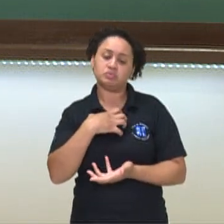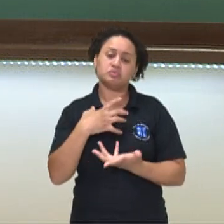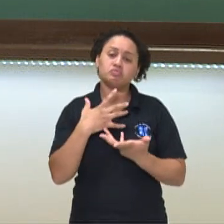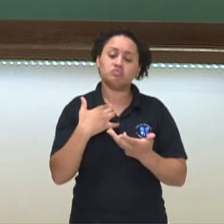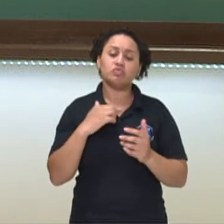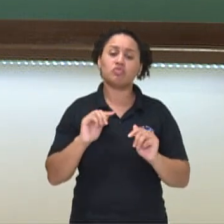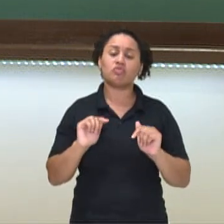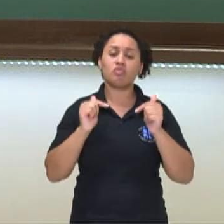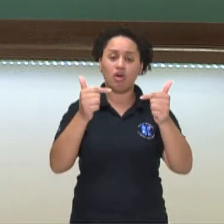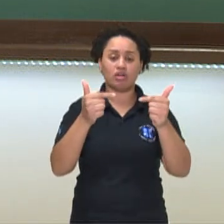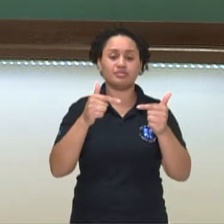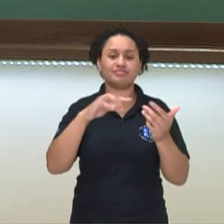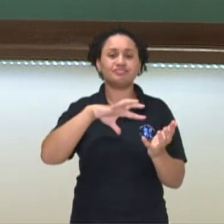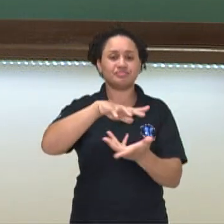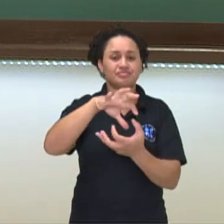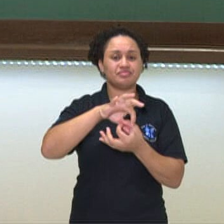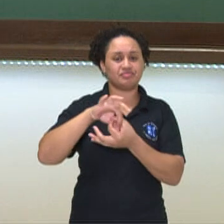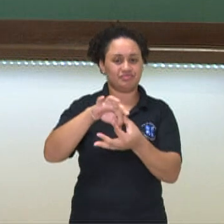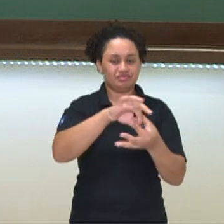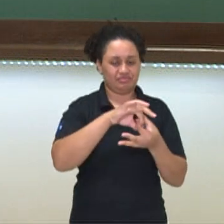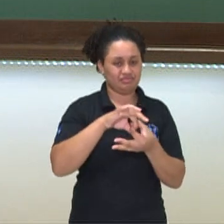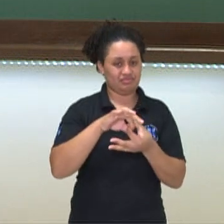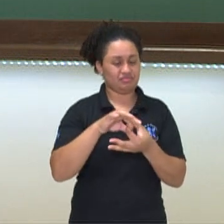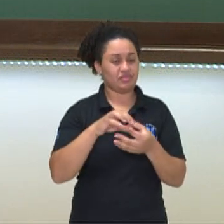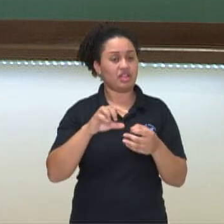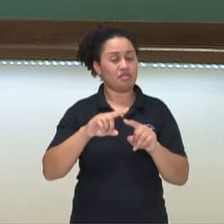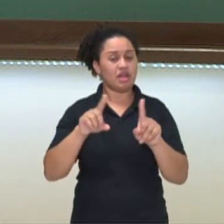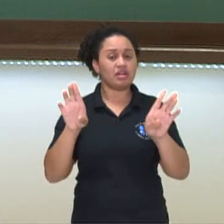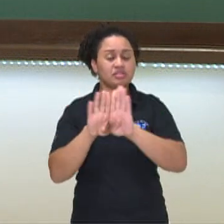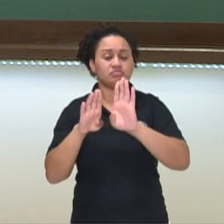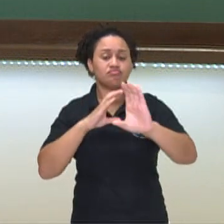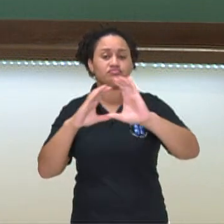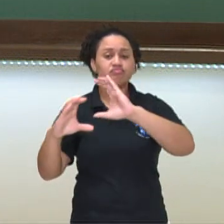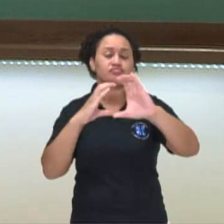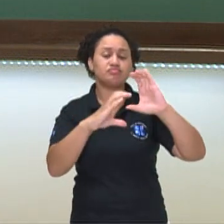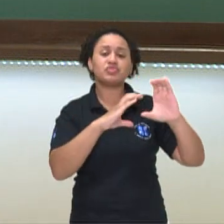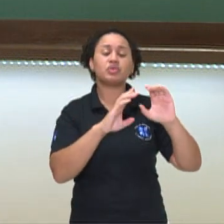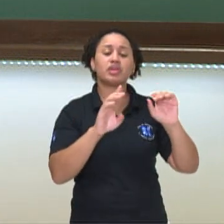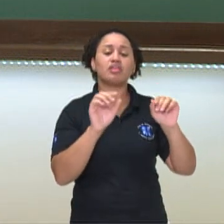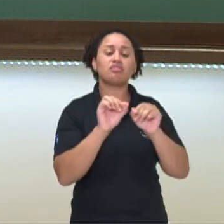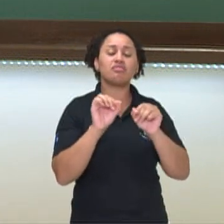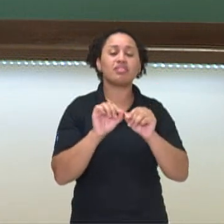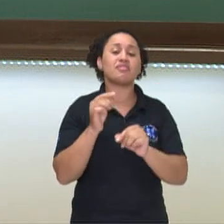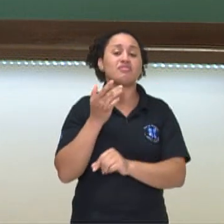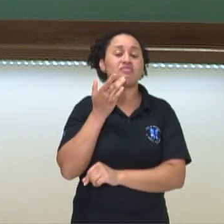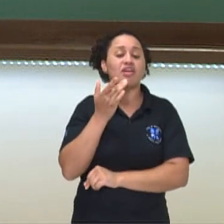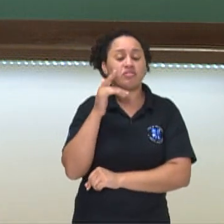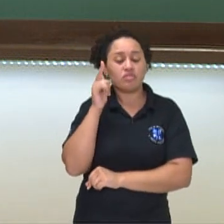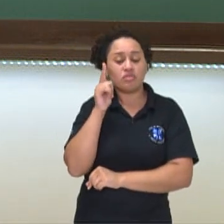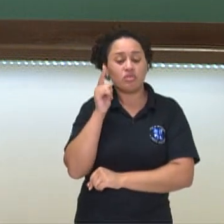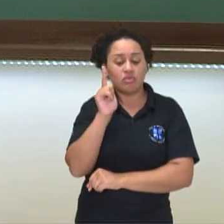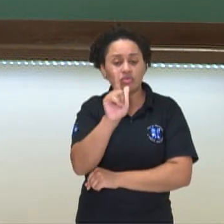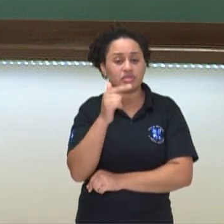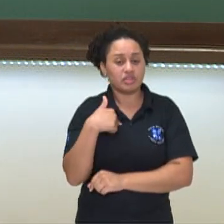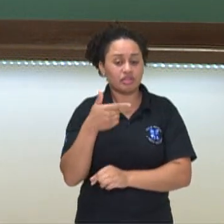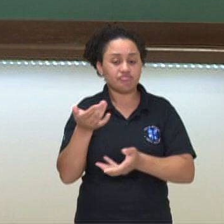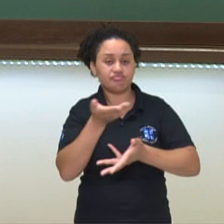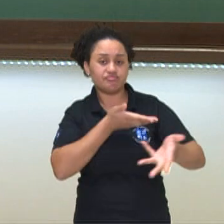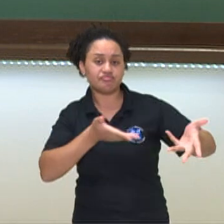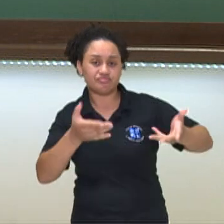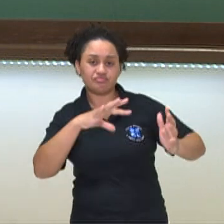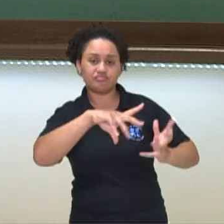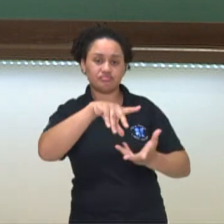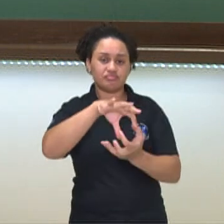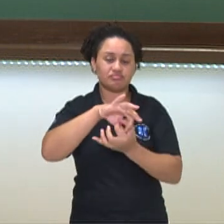bastante intensa no mundo globalizado, como os meios de comunicação eles facilitam esses fluxos nesse mundo